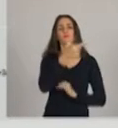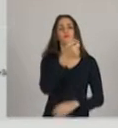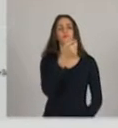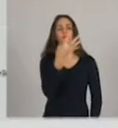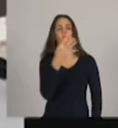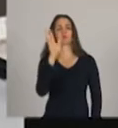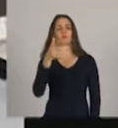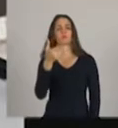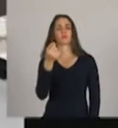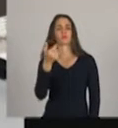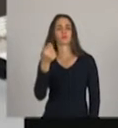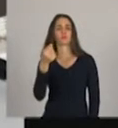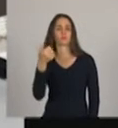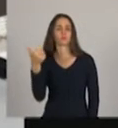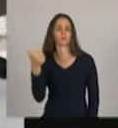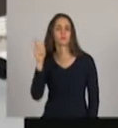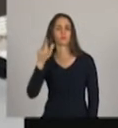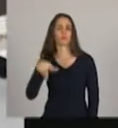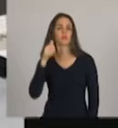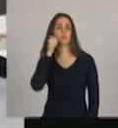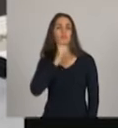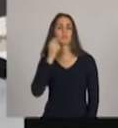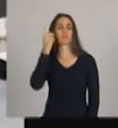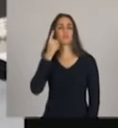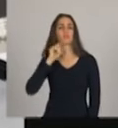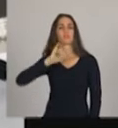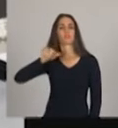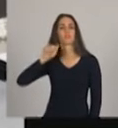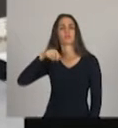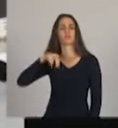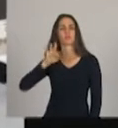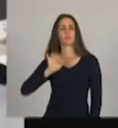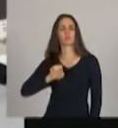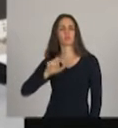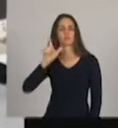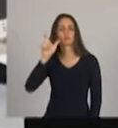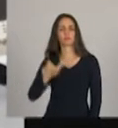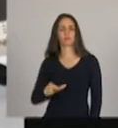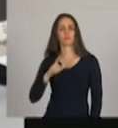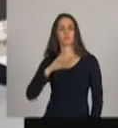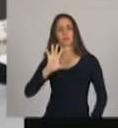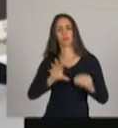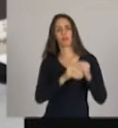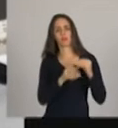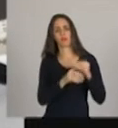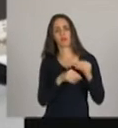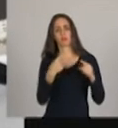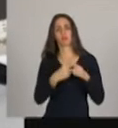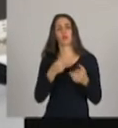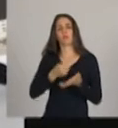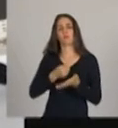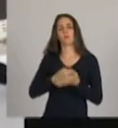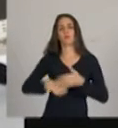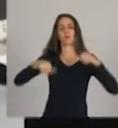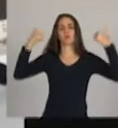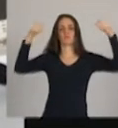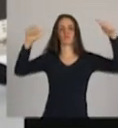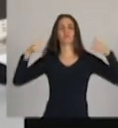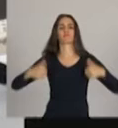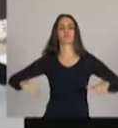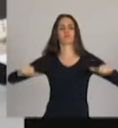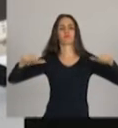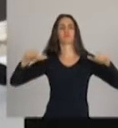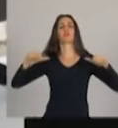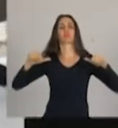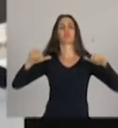204/2021, da deputada Janete, importante projeto. Ele tem como ementa a fixação de cartazes de denúncia de